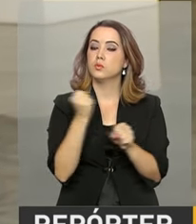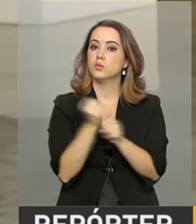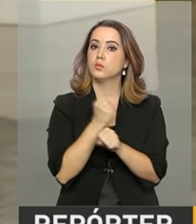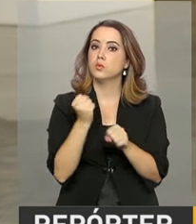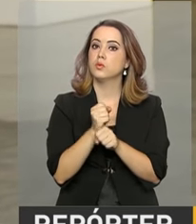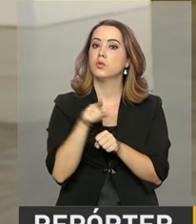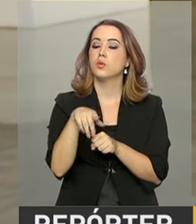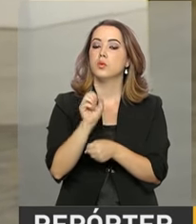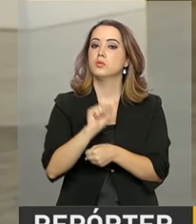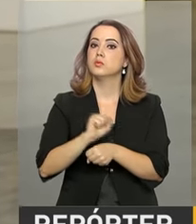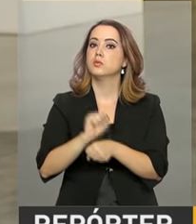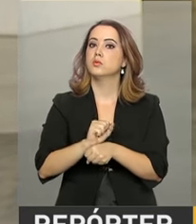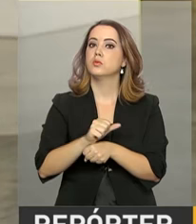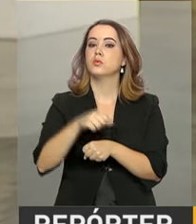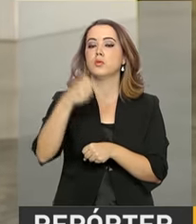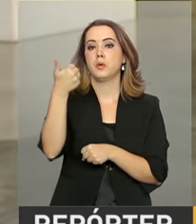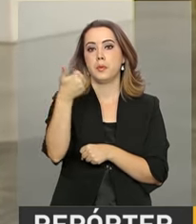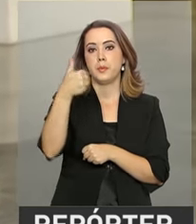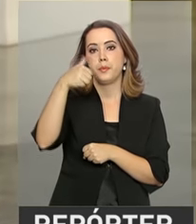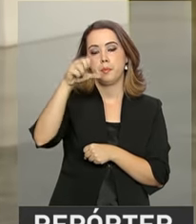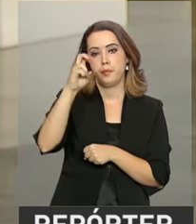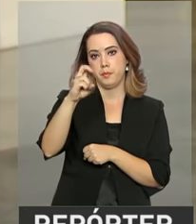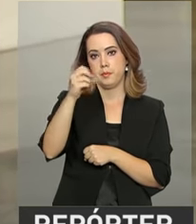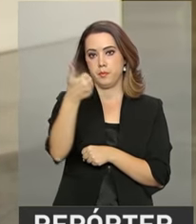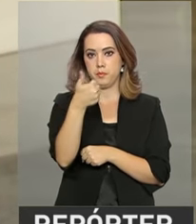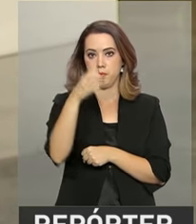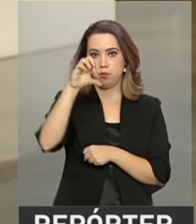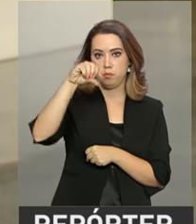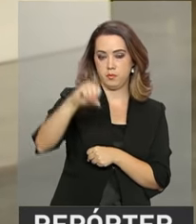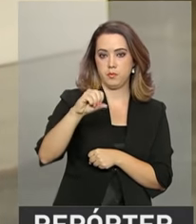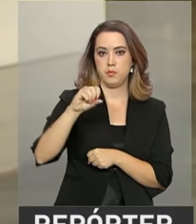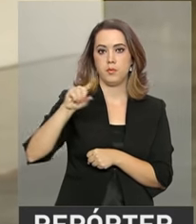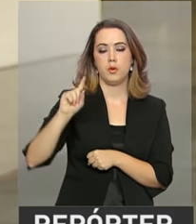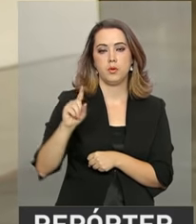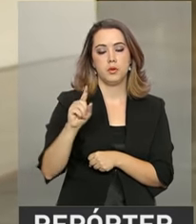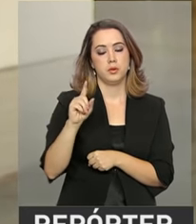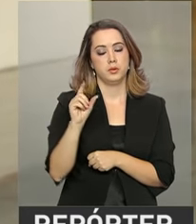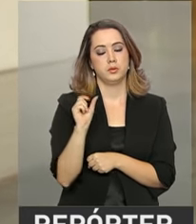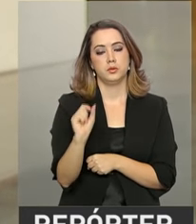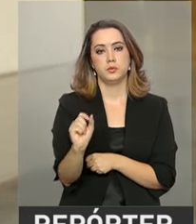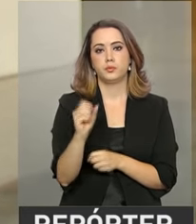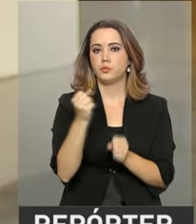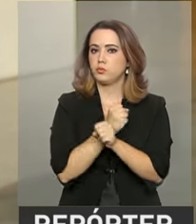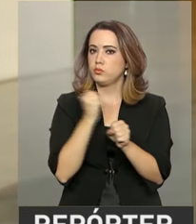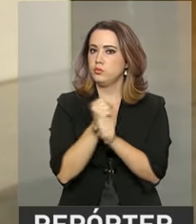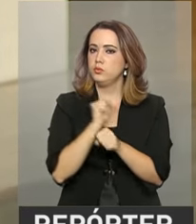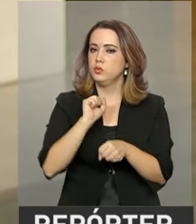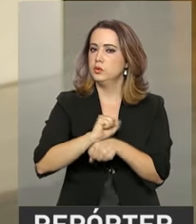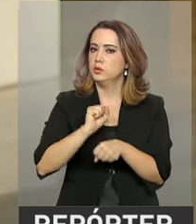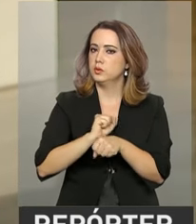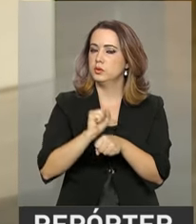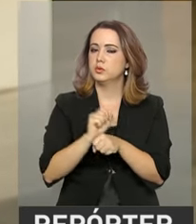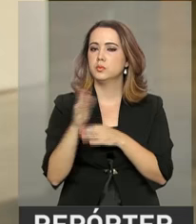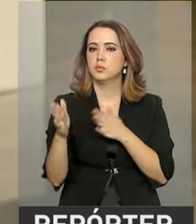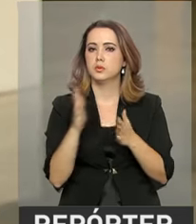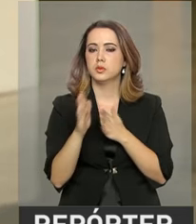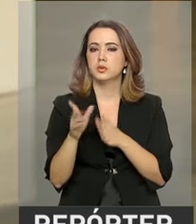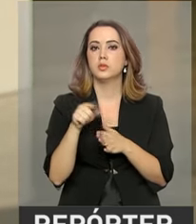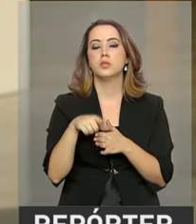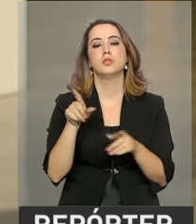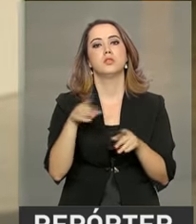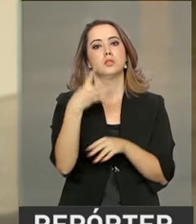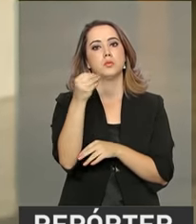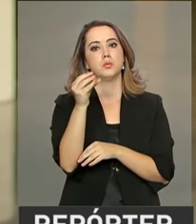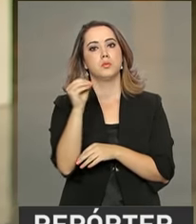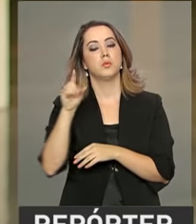São 1.519 obras, com valores entre 500 mil e 10 milhões de reais, e também 400